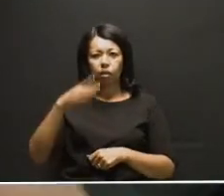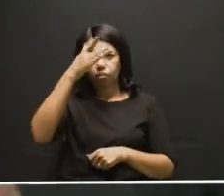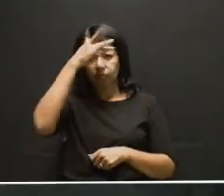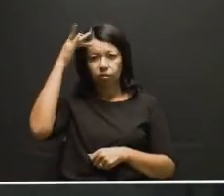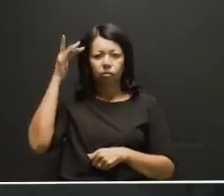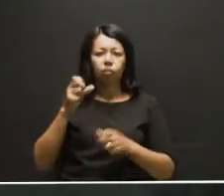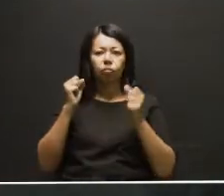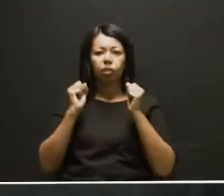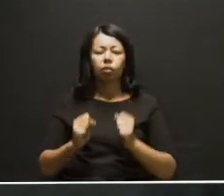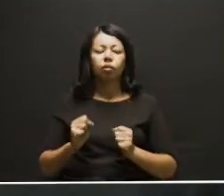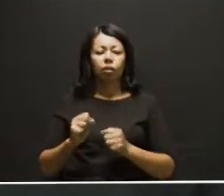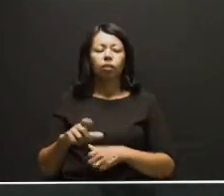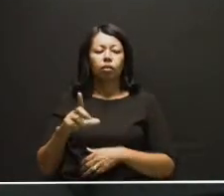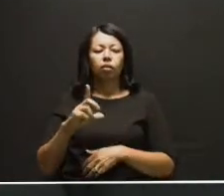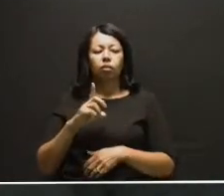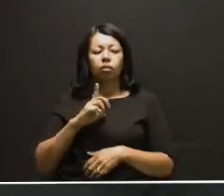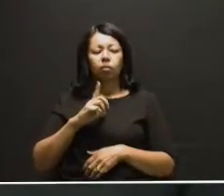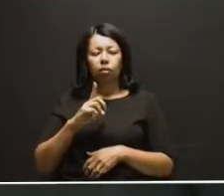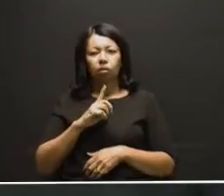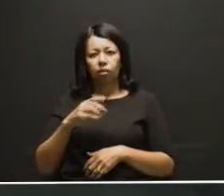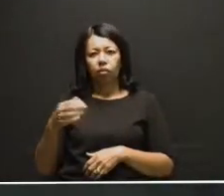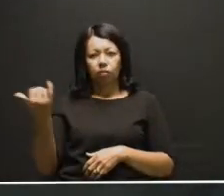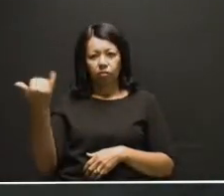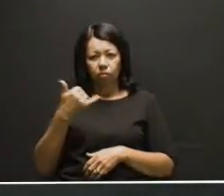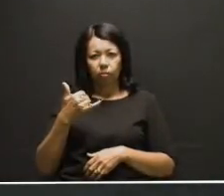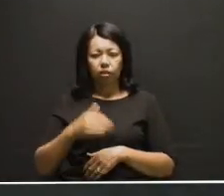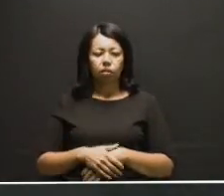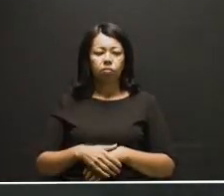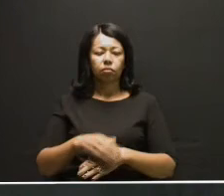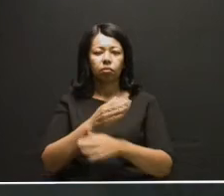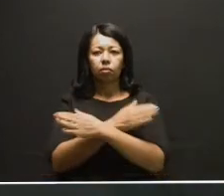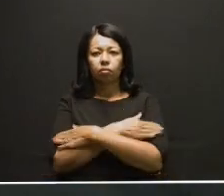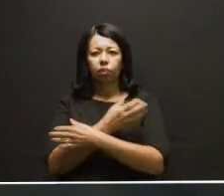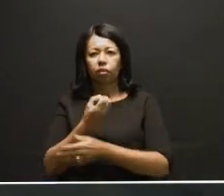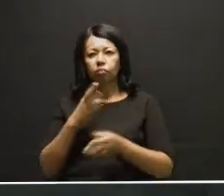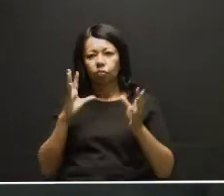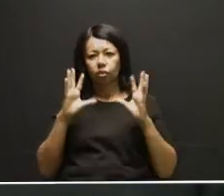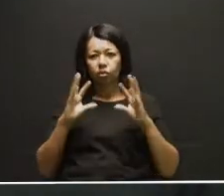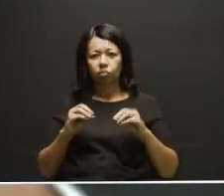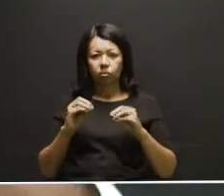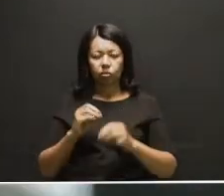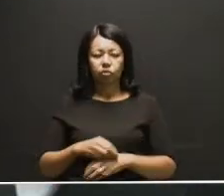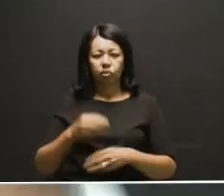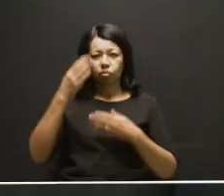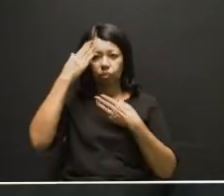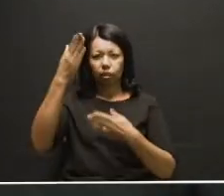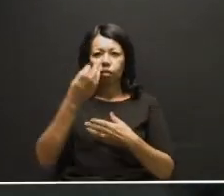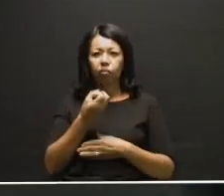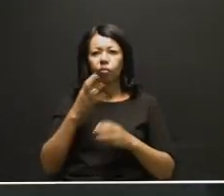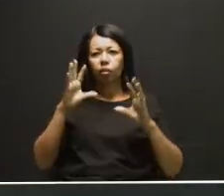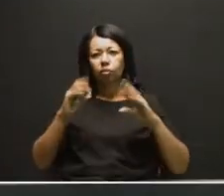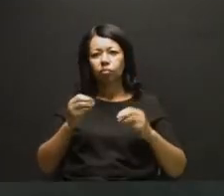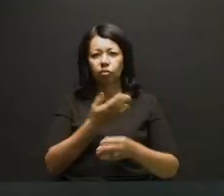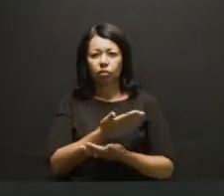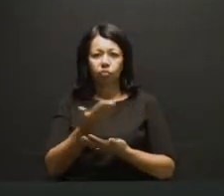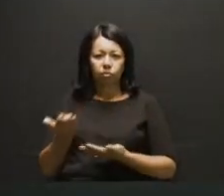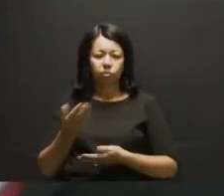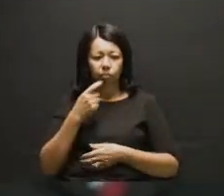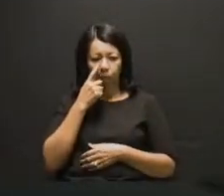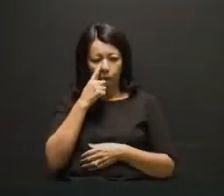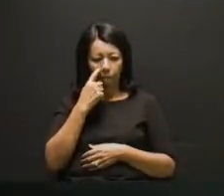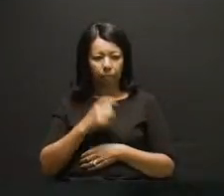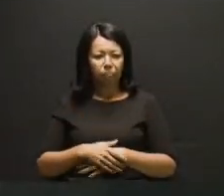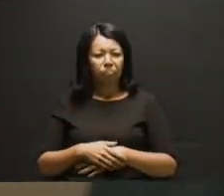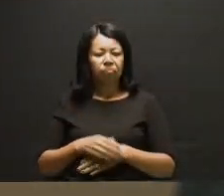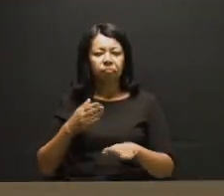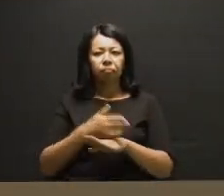poder é ter essa informação um abraço para o haiti onde descansou muito obrigado e boa noite a todos estamos assistindo muito bem